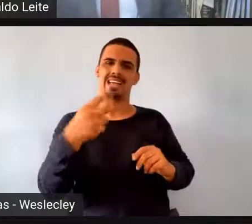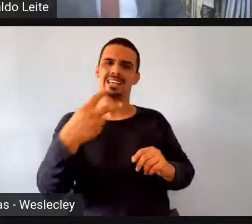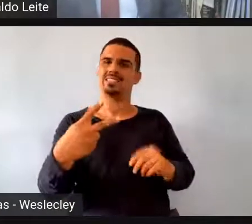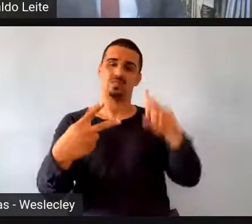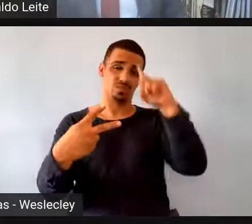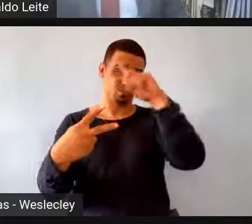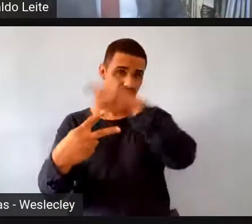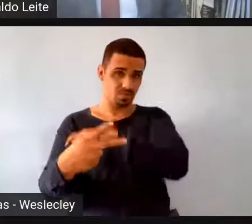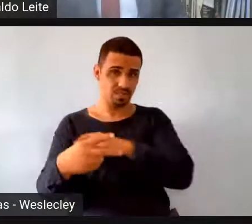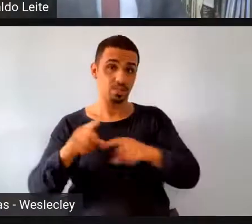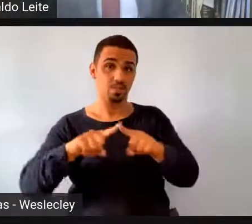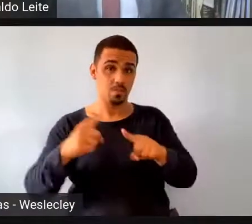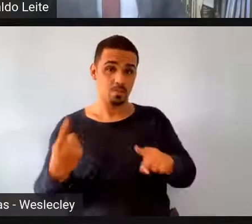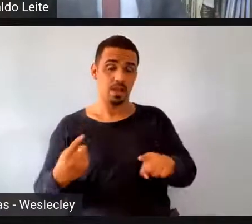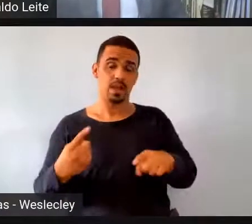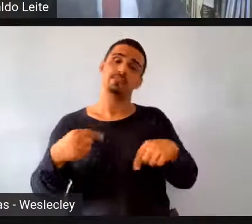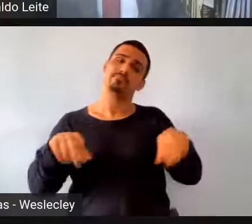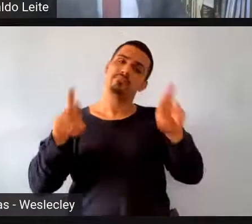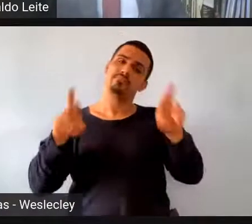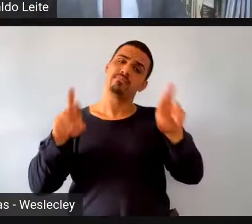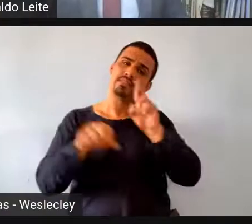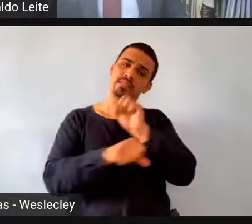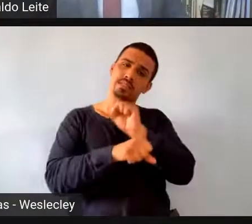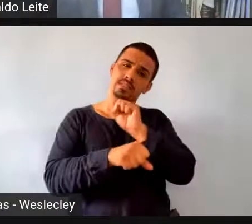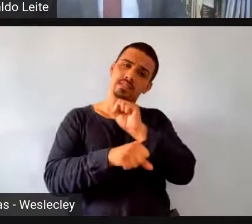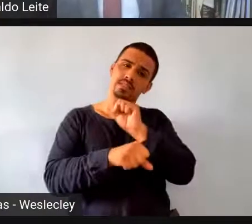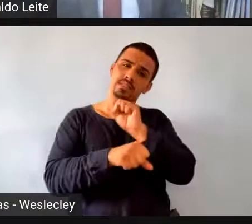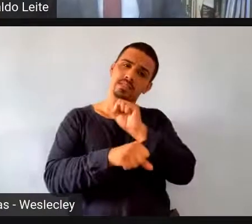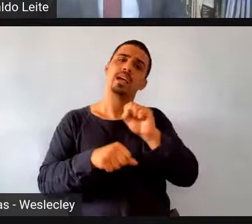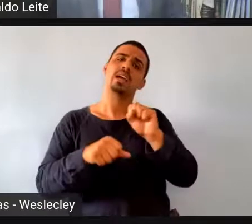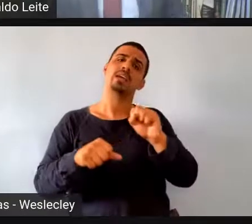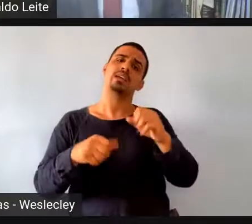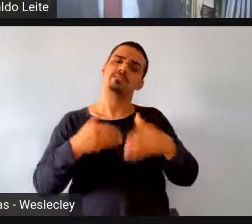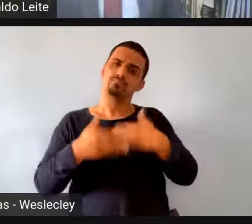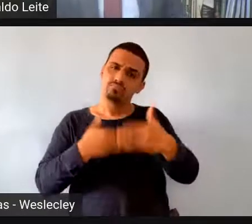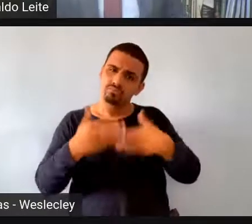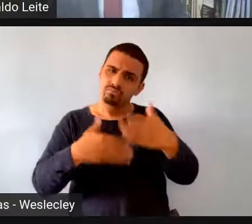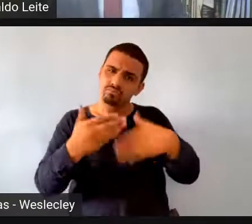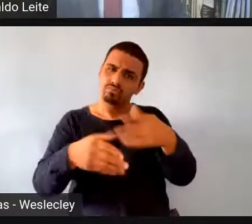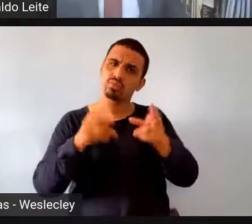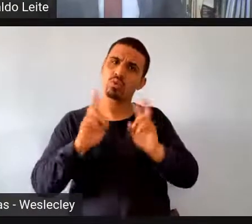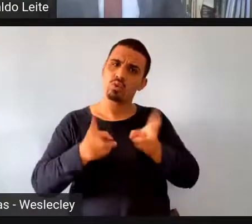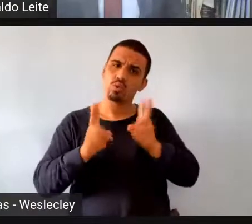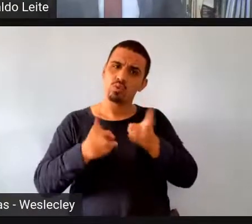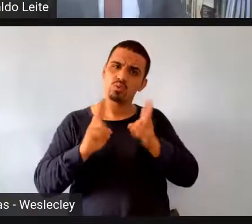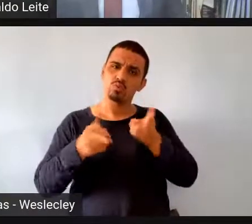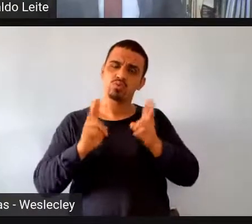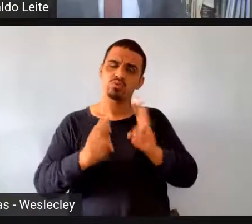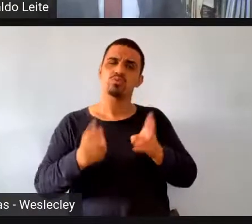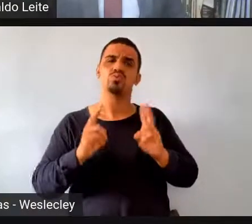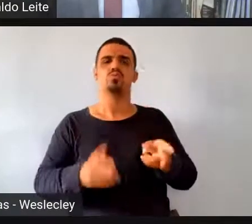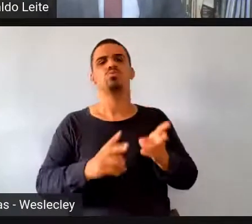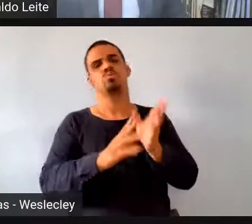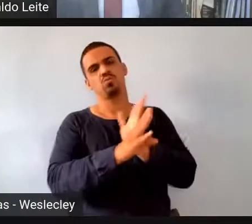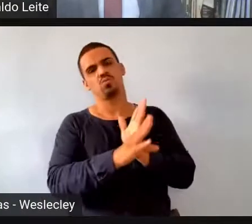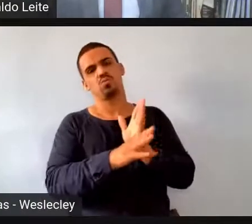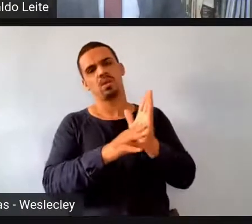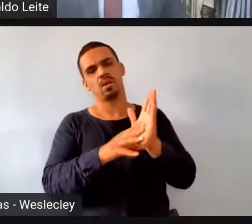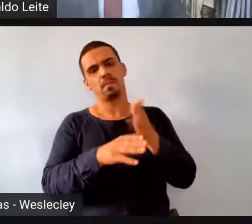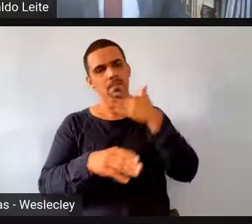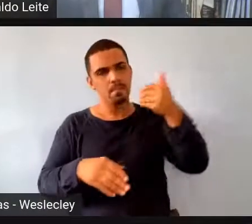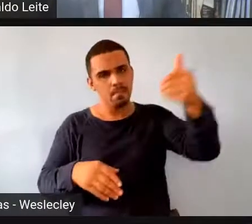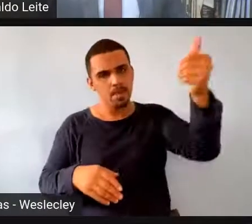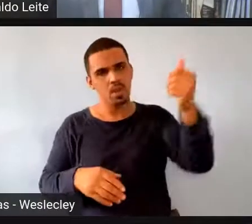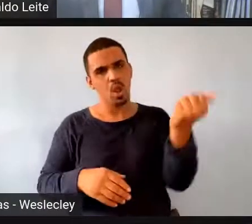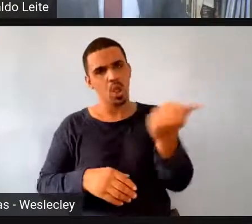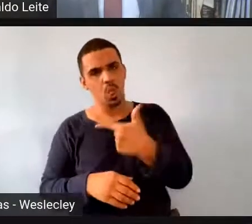é de se esperar que ele continue fluindo como era antes da liberação das doações de empresas.